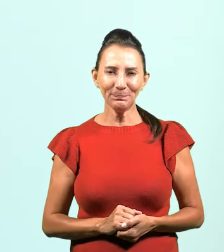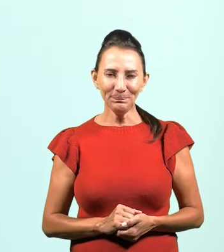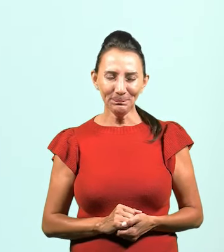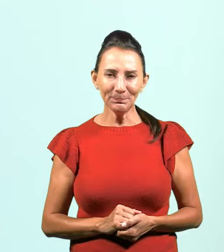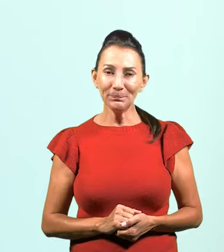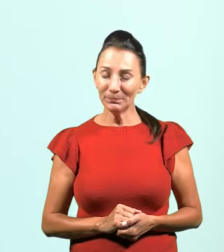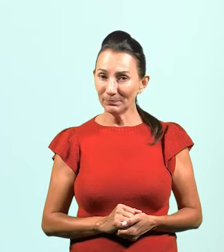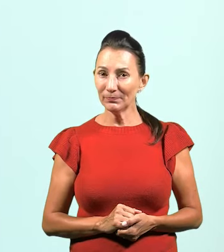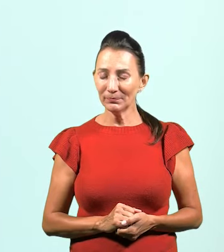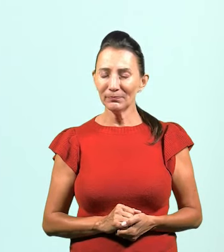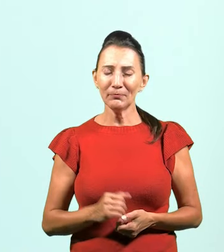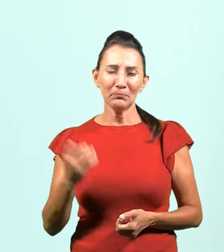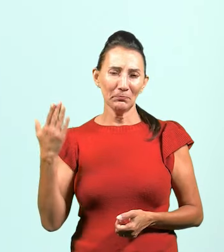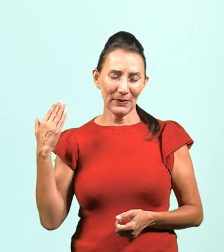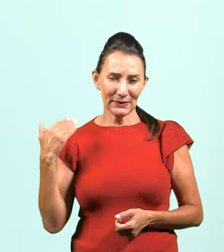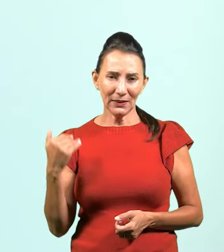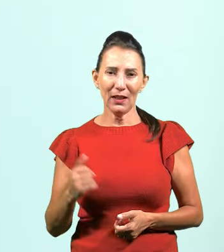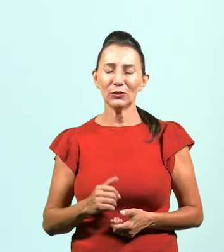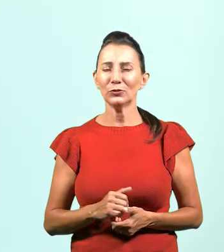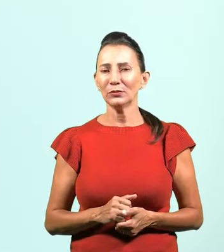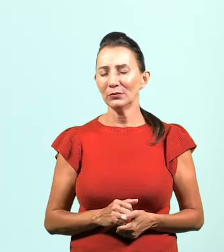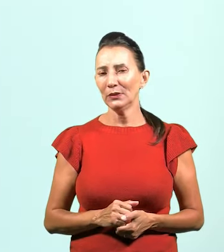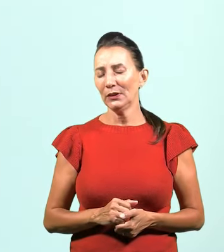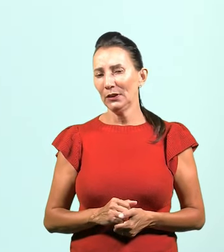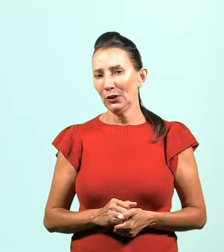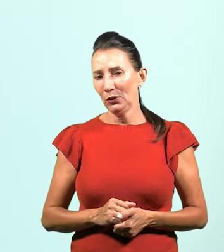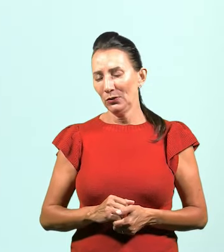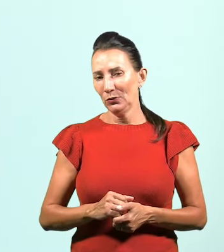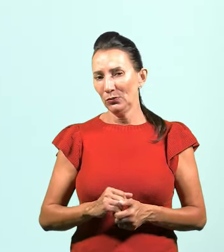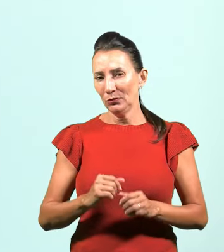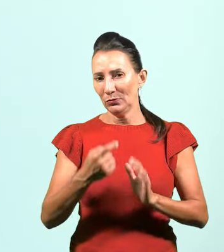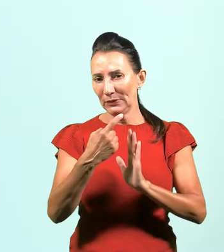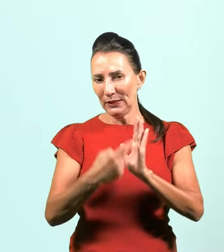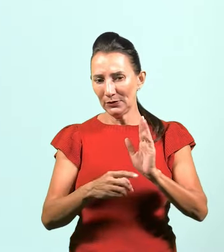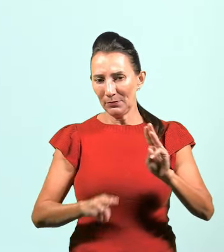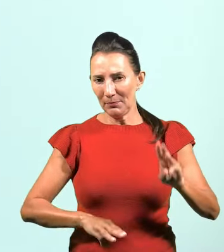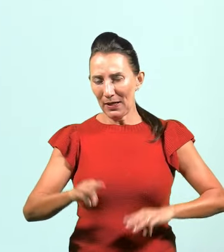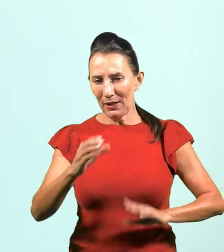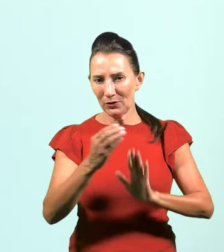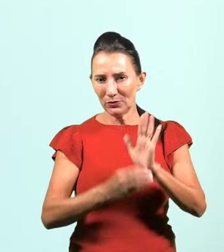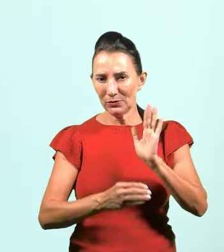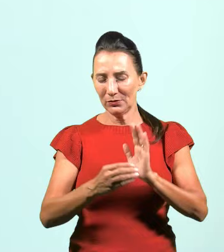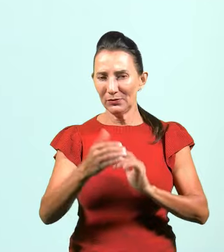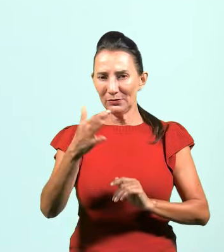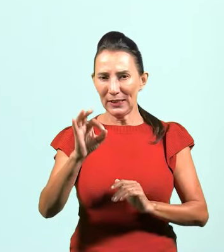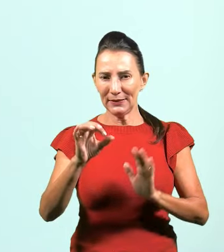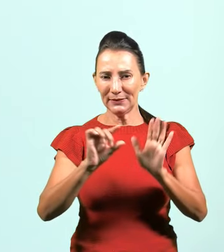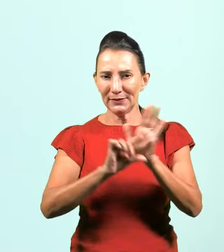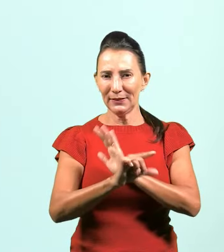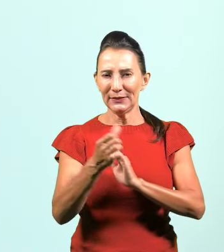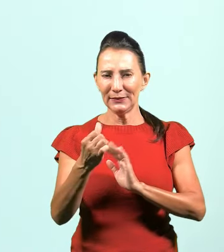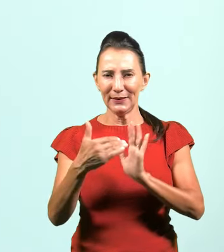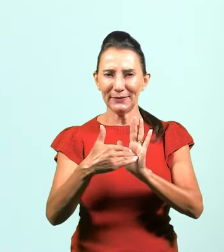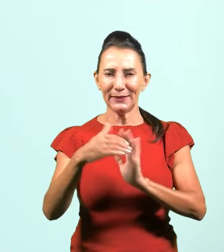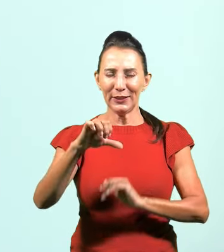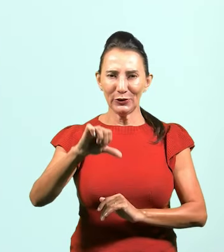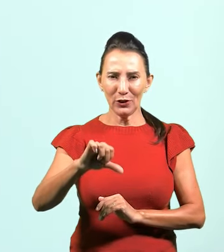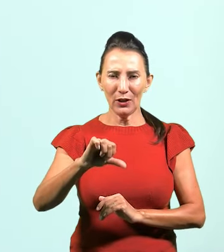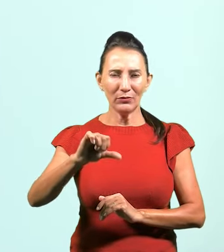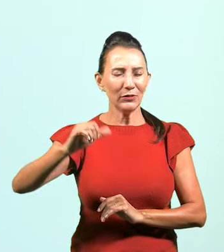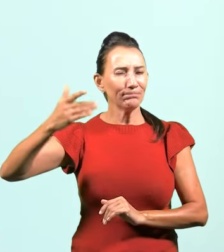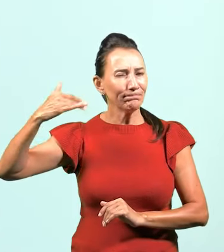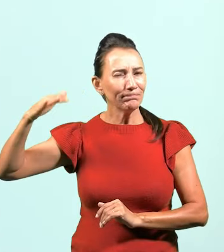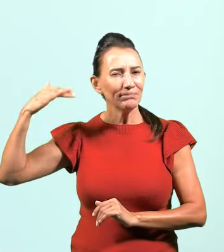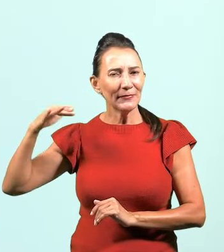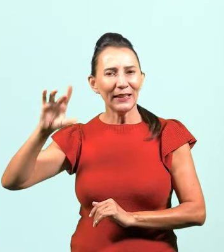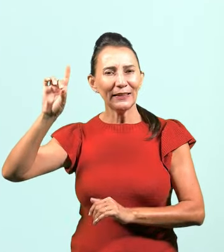é uma questão que foi levada a Jesus em Marcos 10, de 6 a 9. Porém, desde o princípio